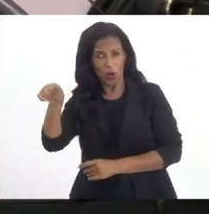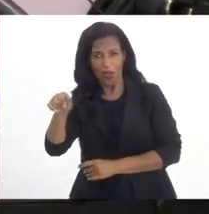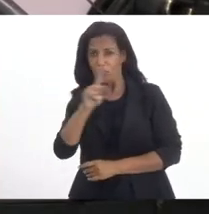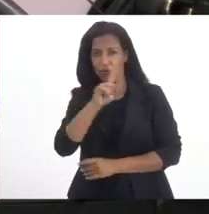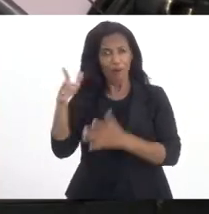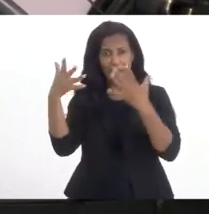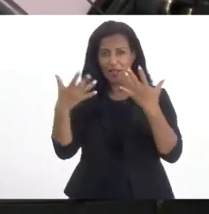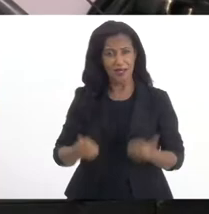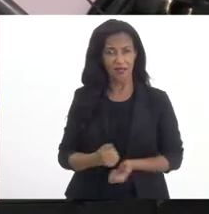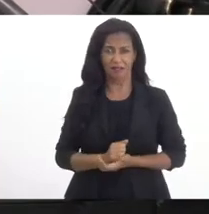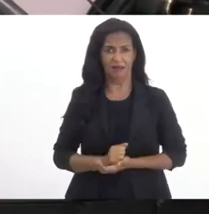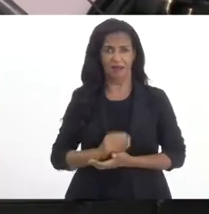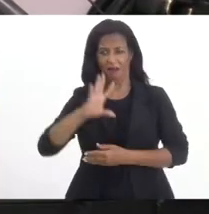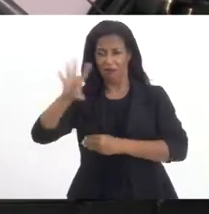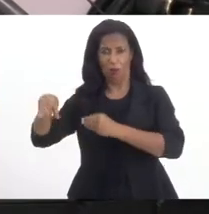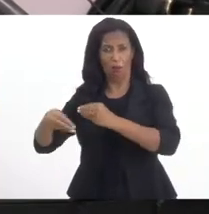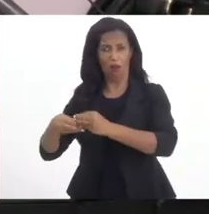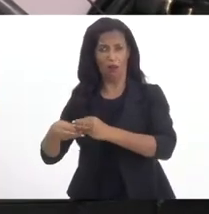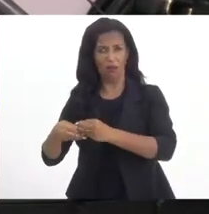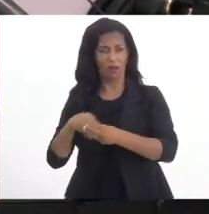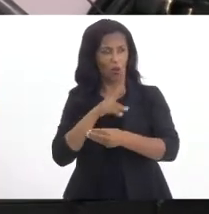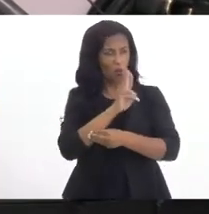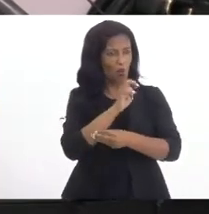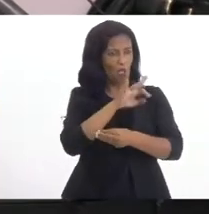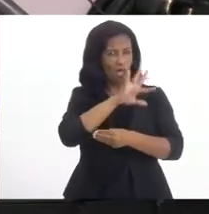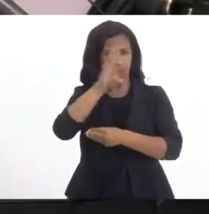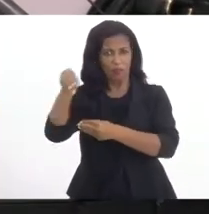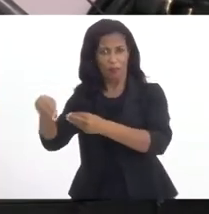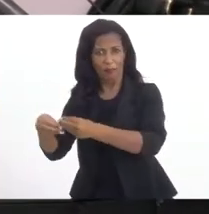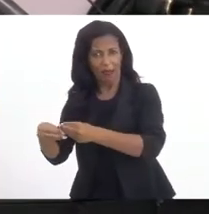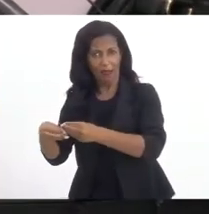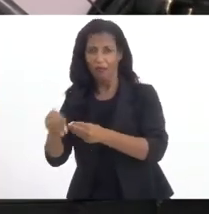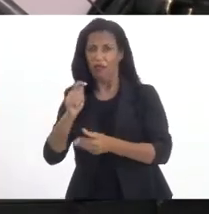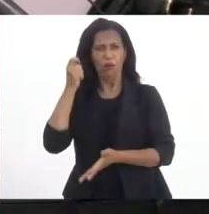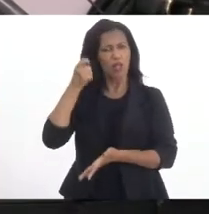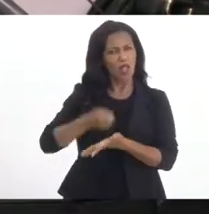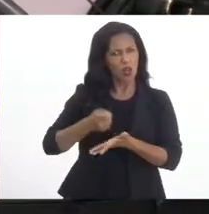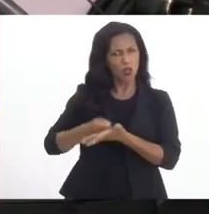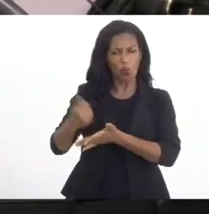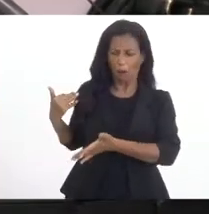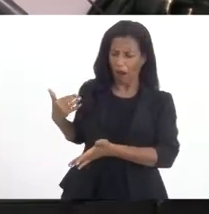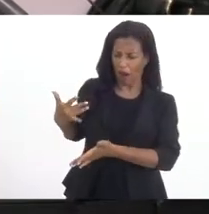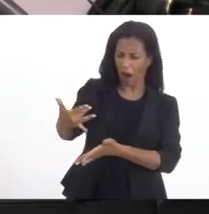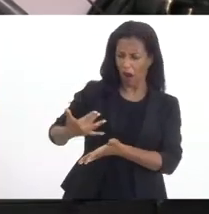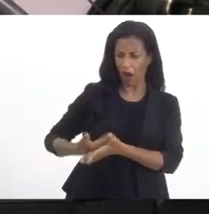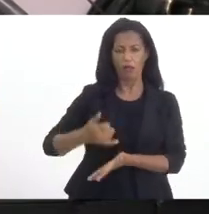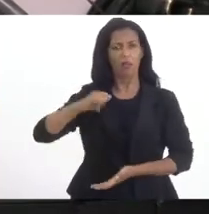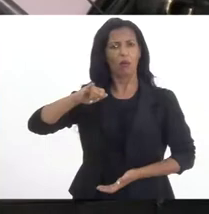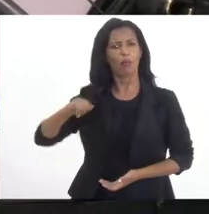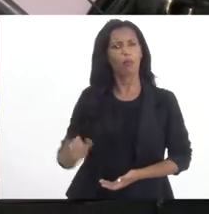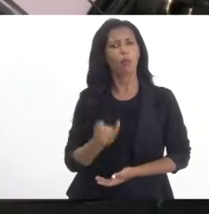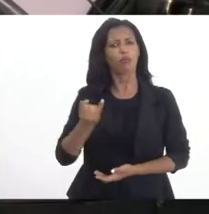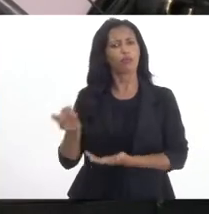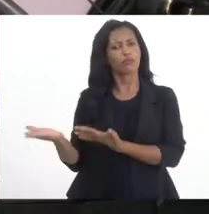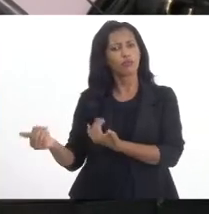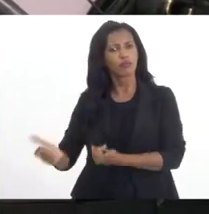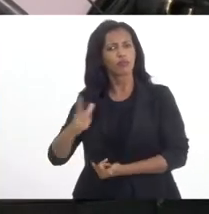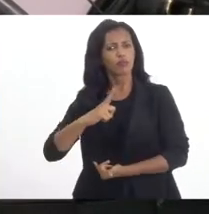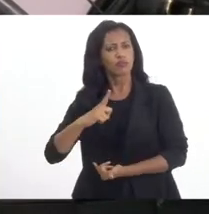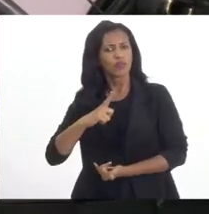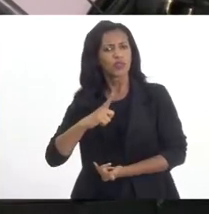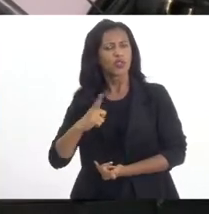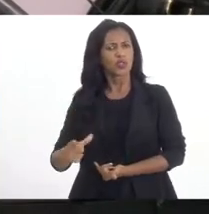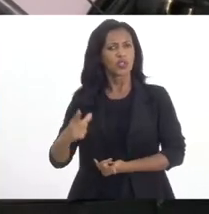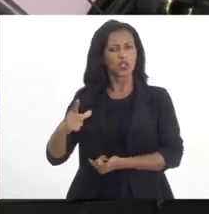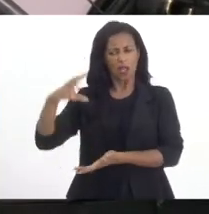da UESO para a UERJ. Porque quem lutou e luta até hoje para dar oportunidade ao jovem da Zona Oeste de ter